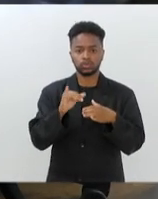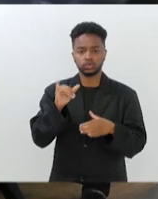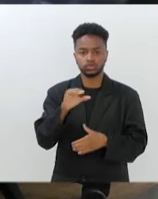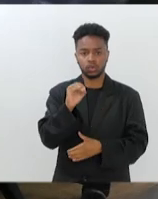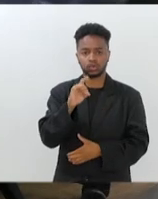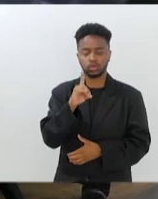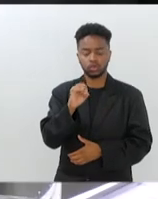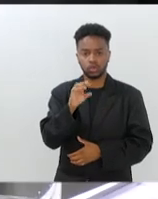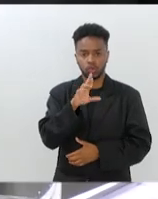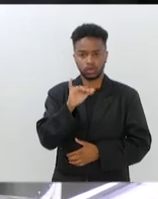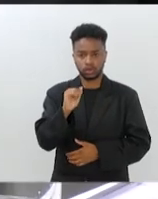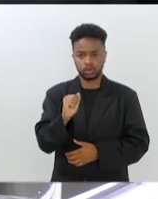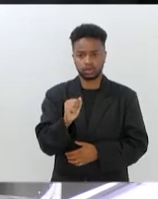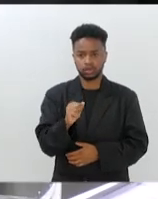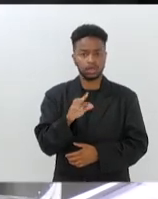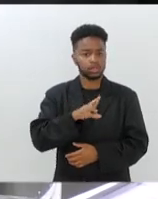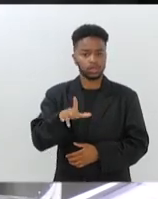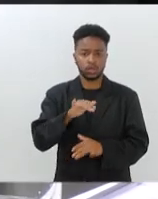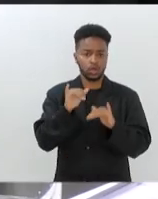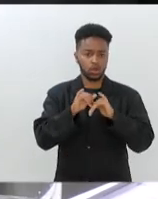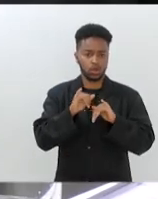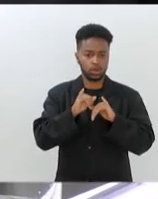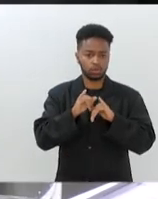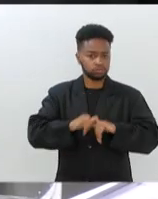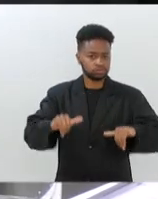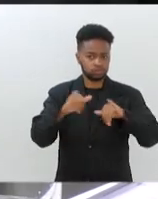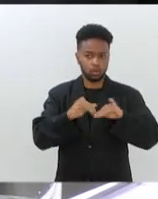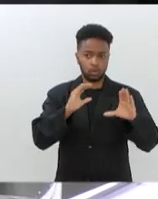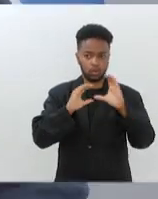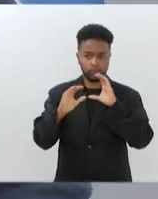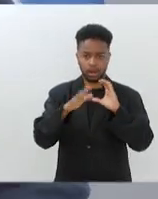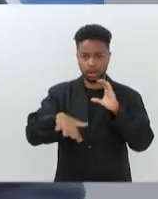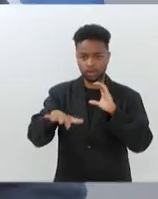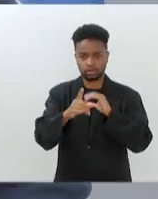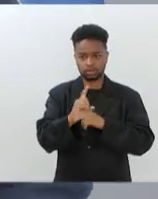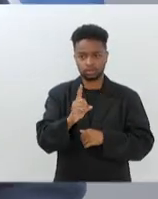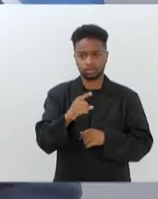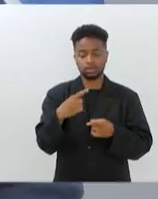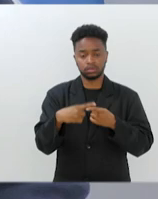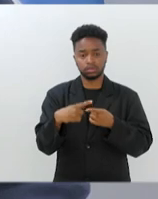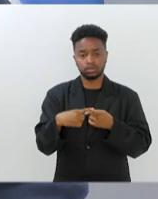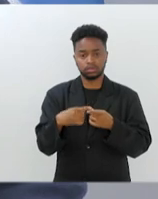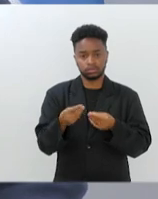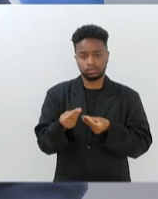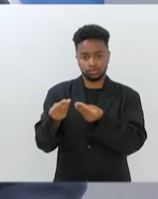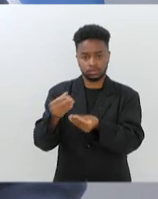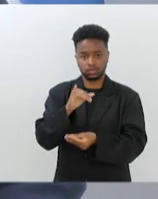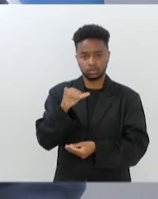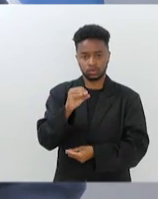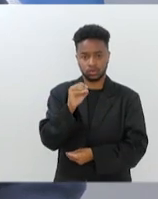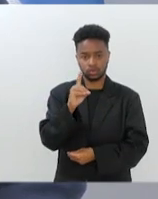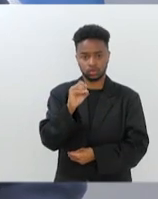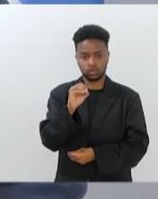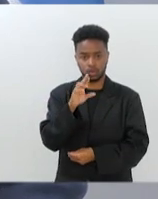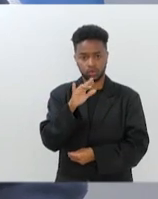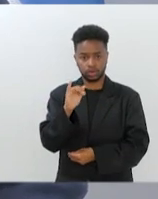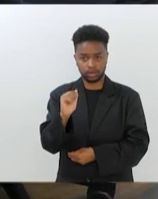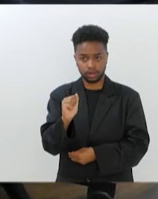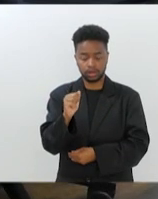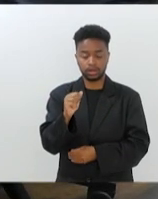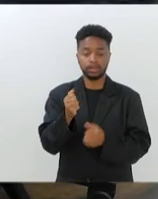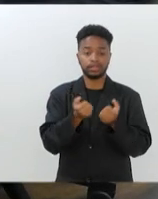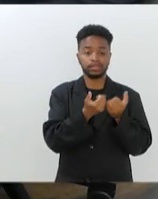ela vai para não é um veículo de comunicação é um veículo de comunicação Eló pro mail